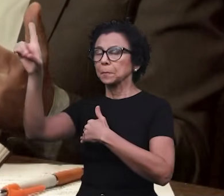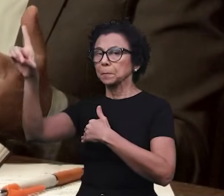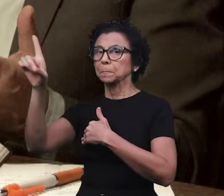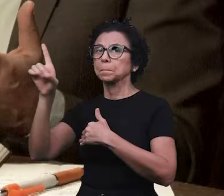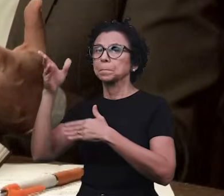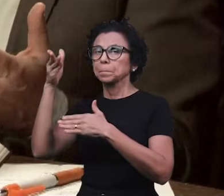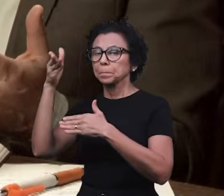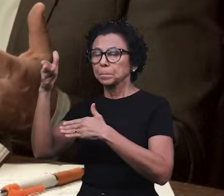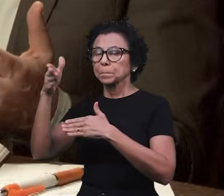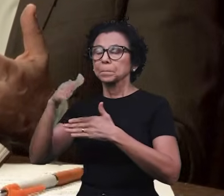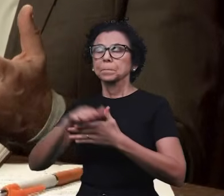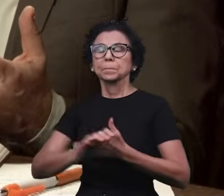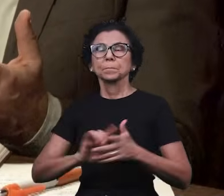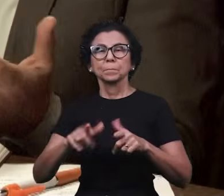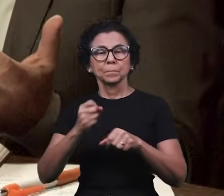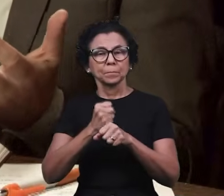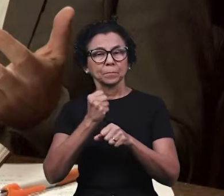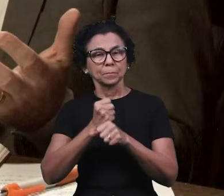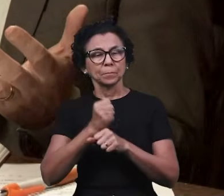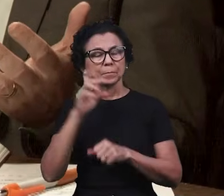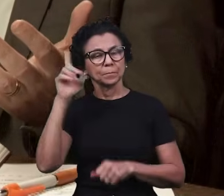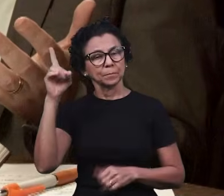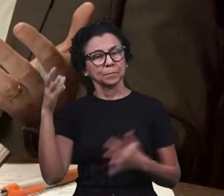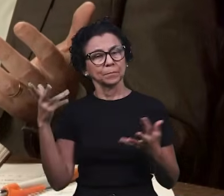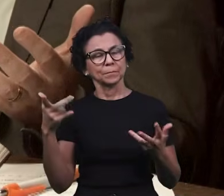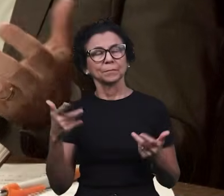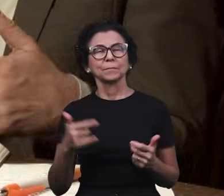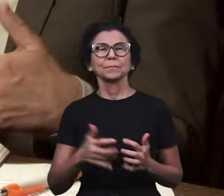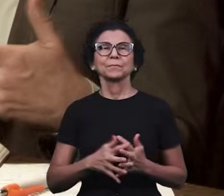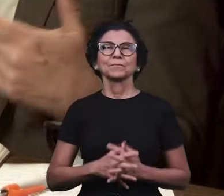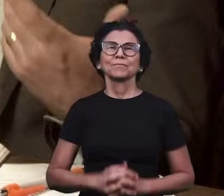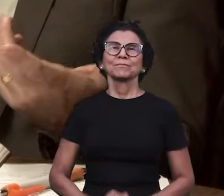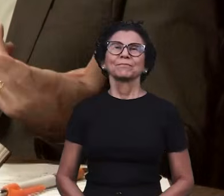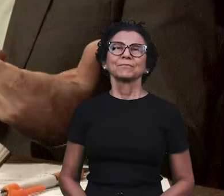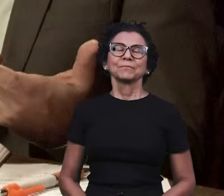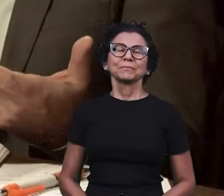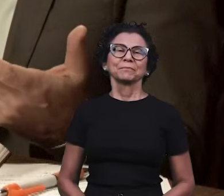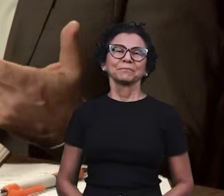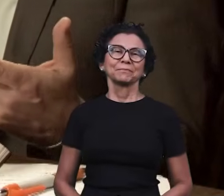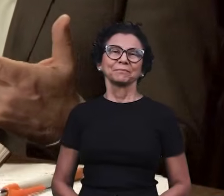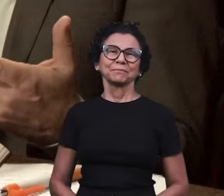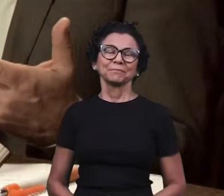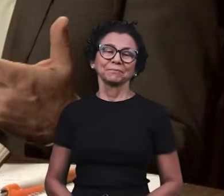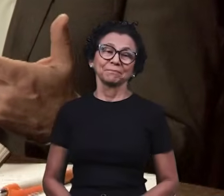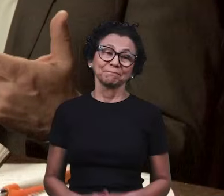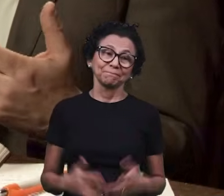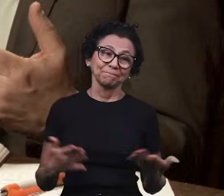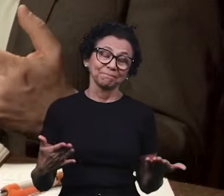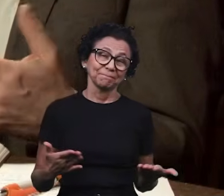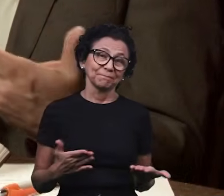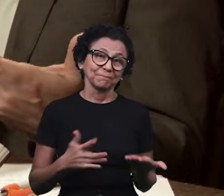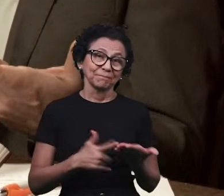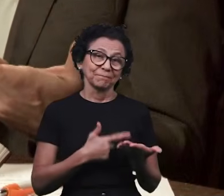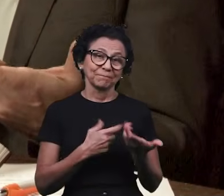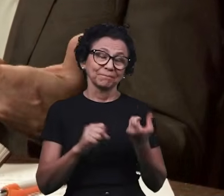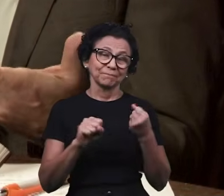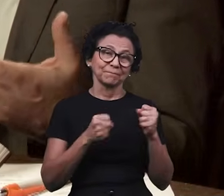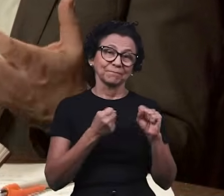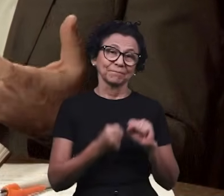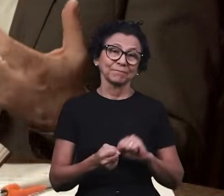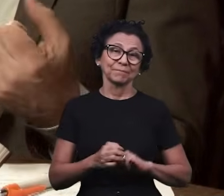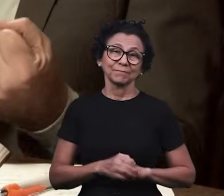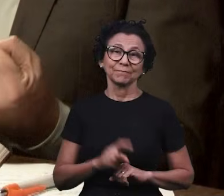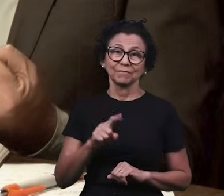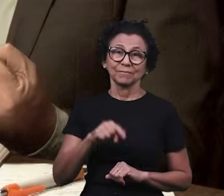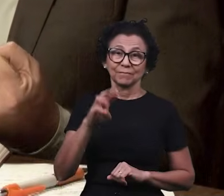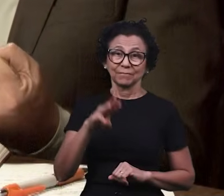de Deus, isso é um privilégio. Glória a Deus. Quem somos nós? Quem é o homem? Diz o salmista, para que Deus se lembre dele. Mas